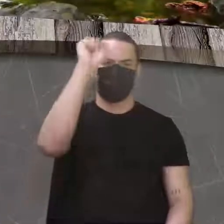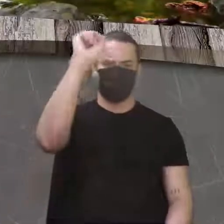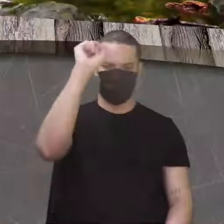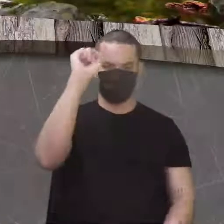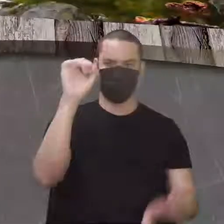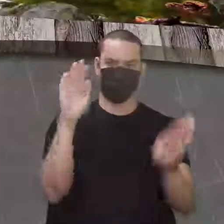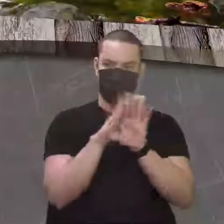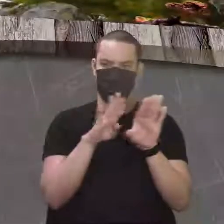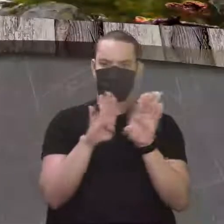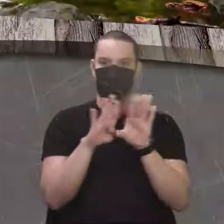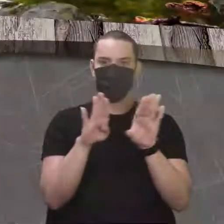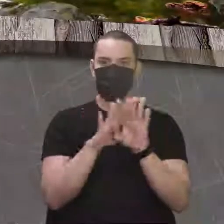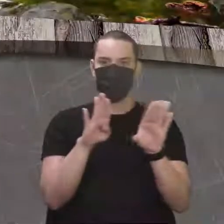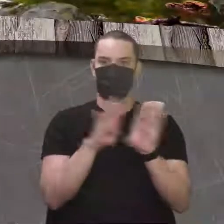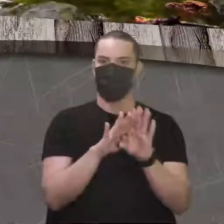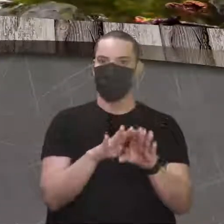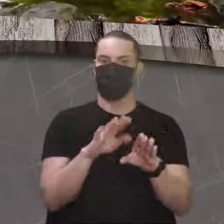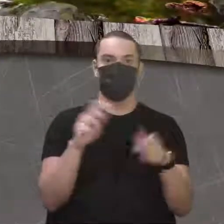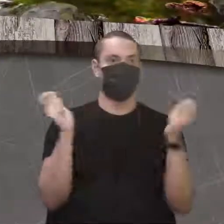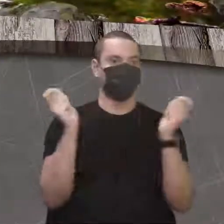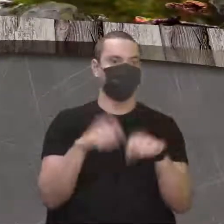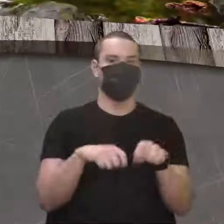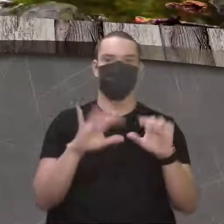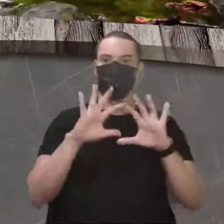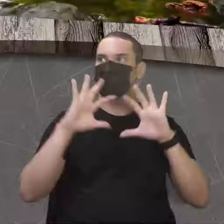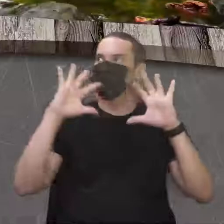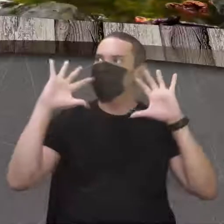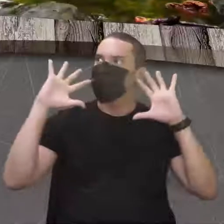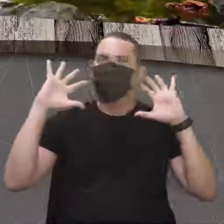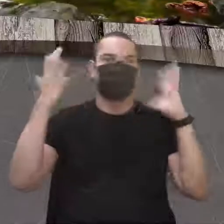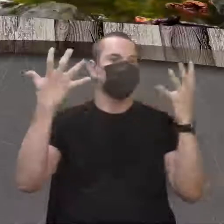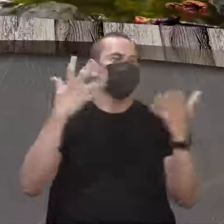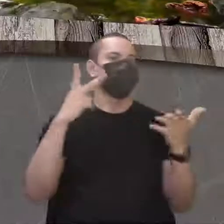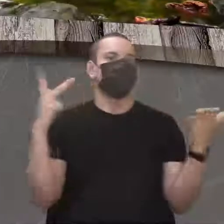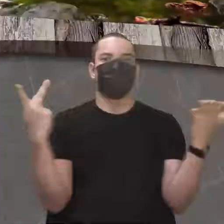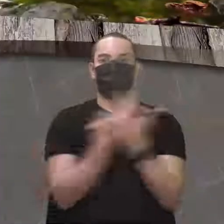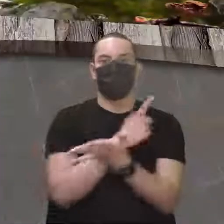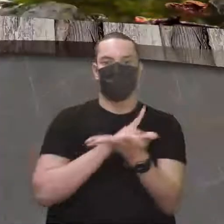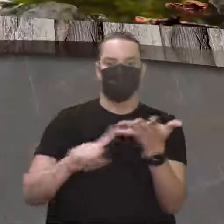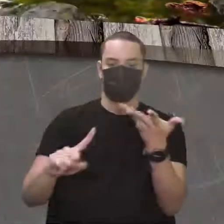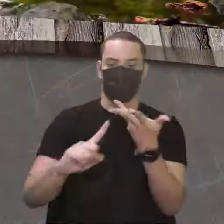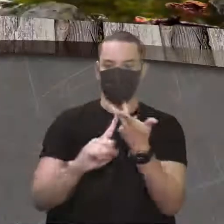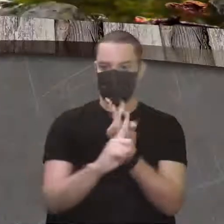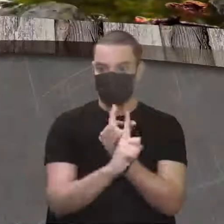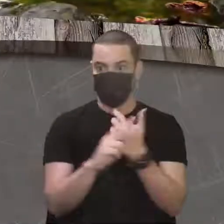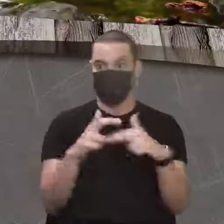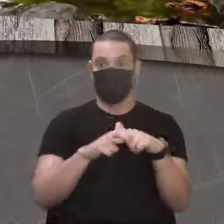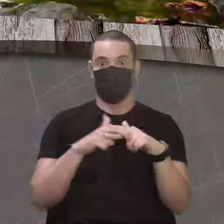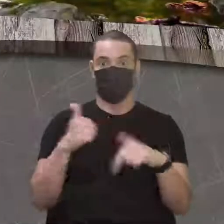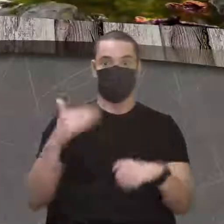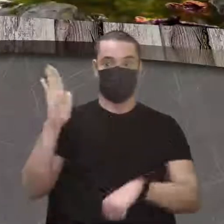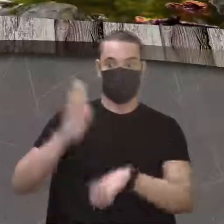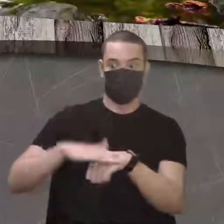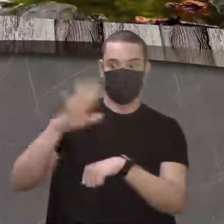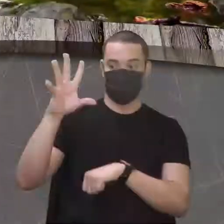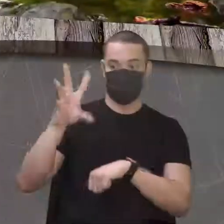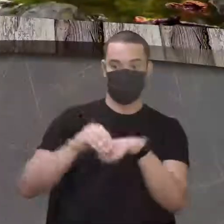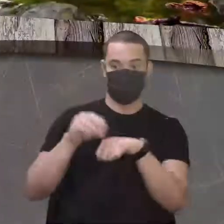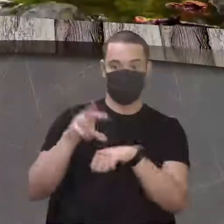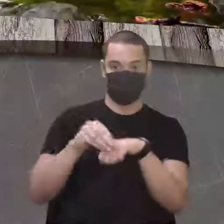expressão, avassaladora. E aí, com esse conhecimento, quanto